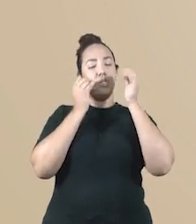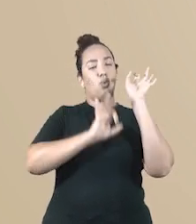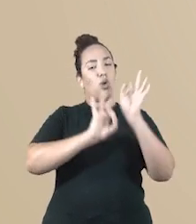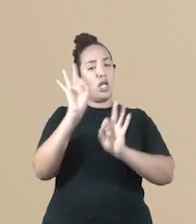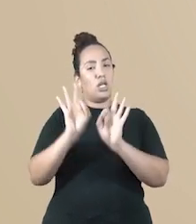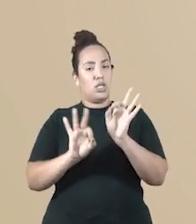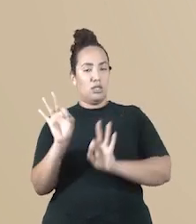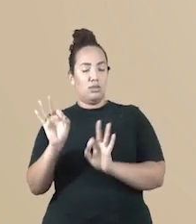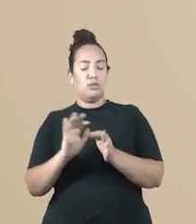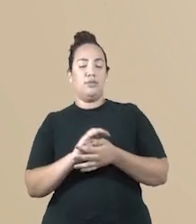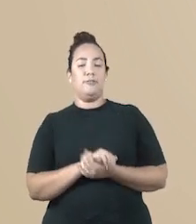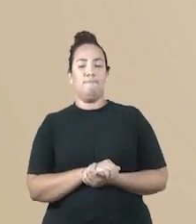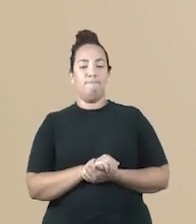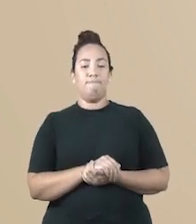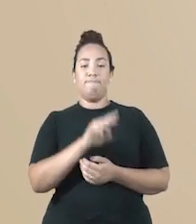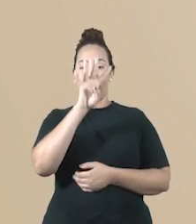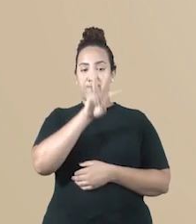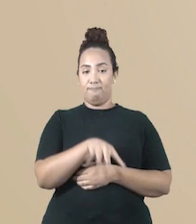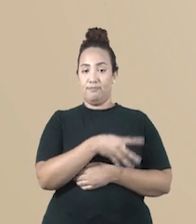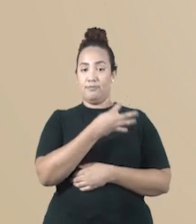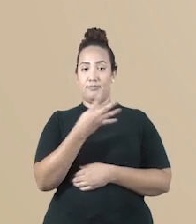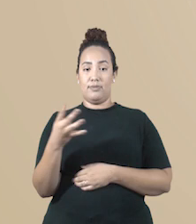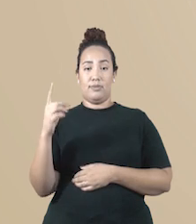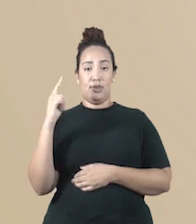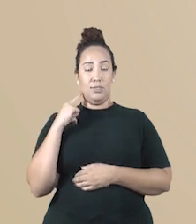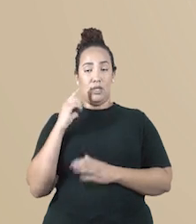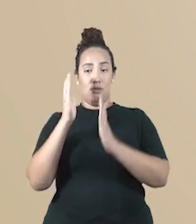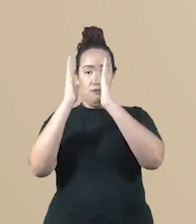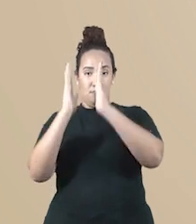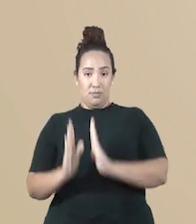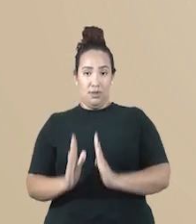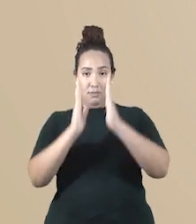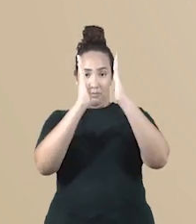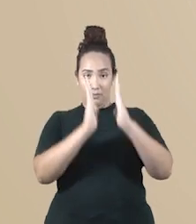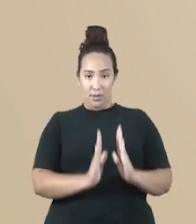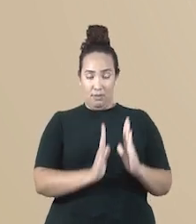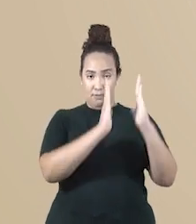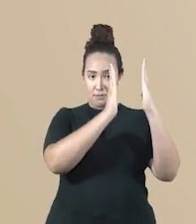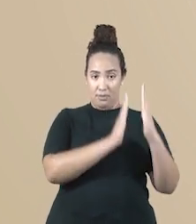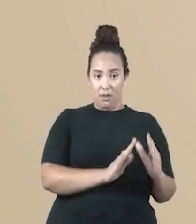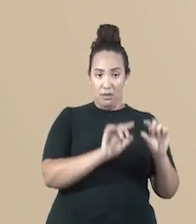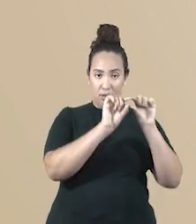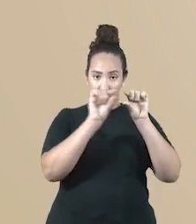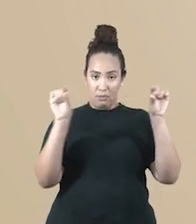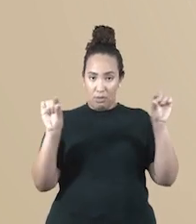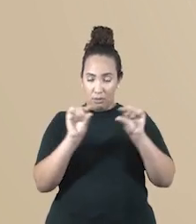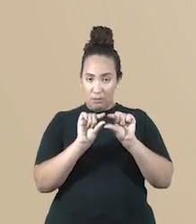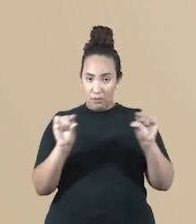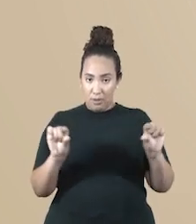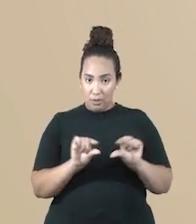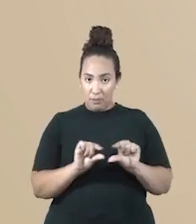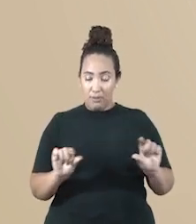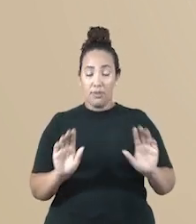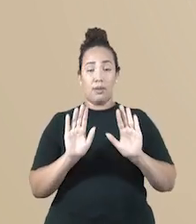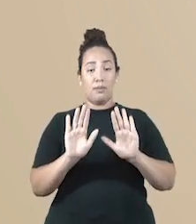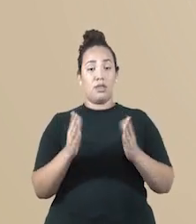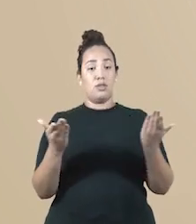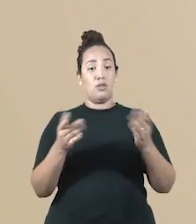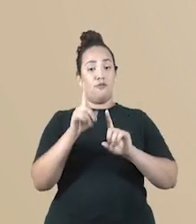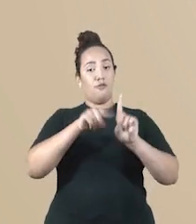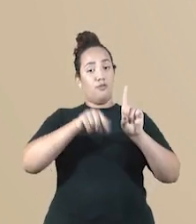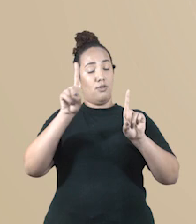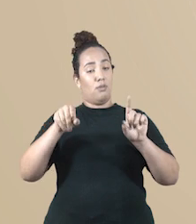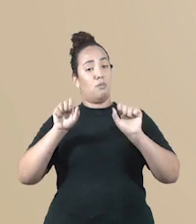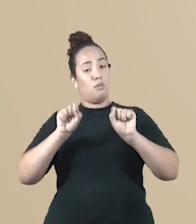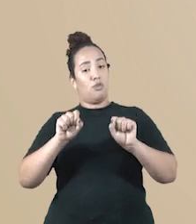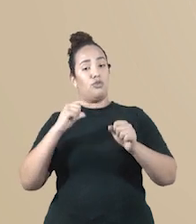dados e informações. As tabelas possuem colunas e linhas. Já os gráficos podem aparecer de